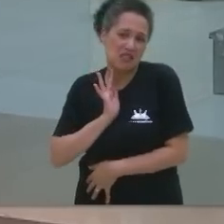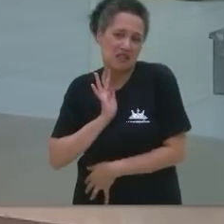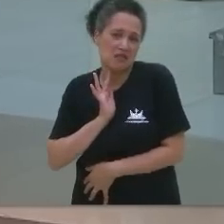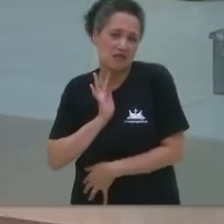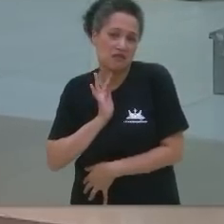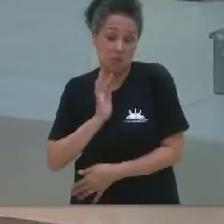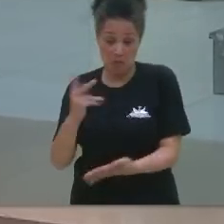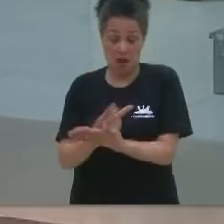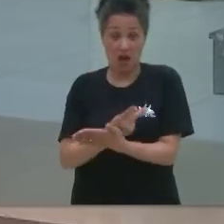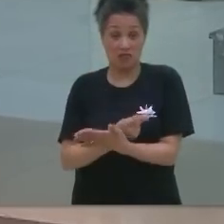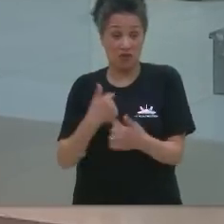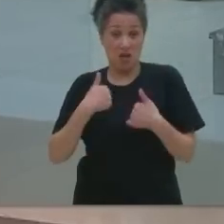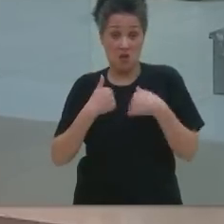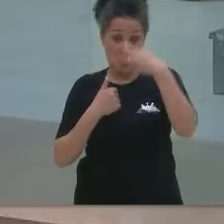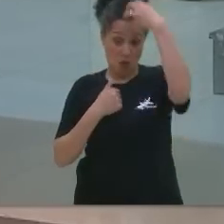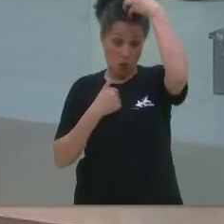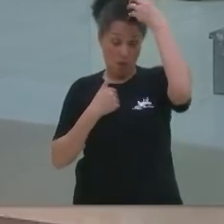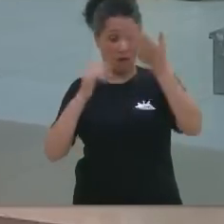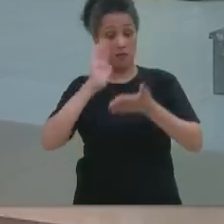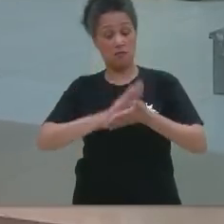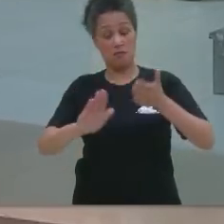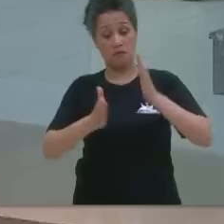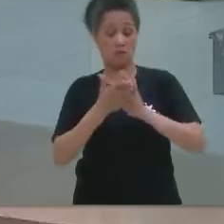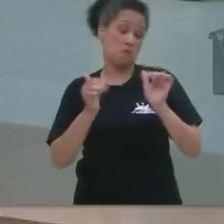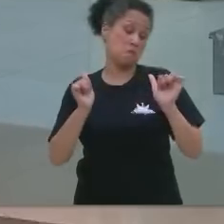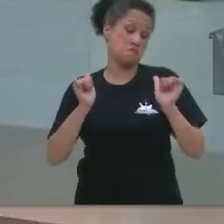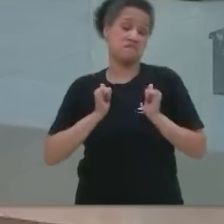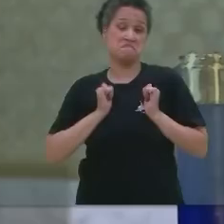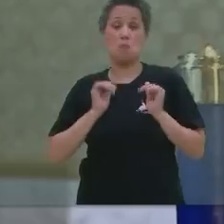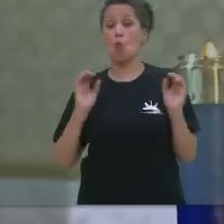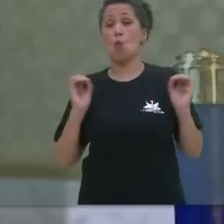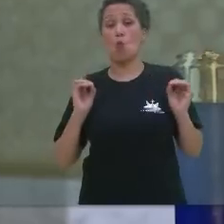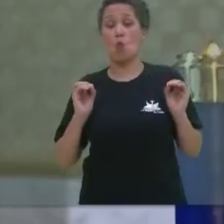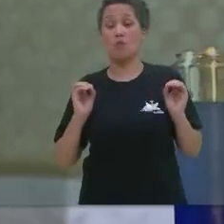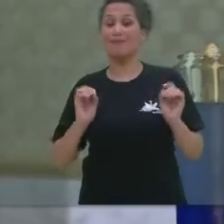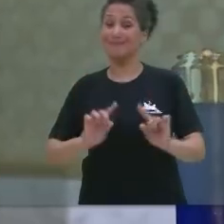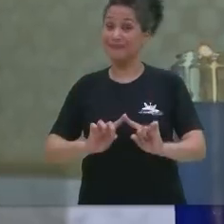culpa. Mas as escolhas são nossas.